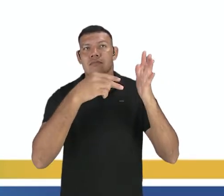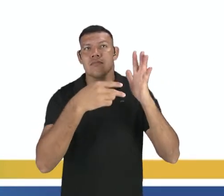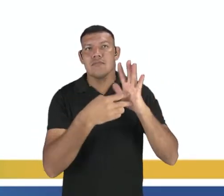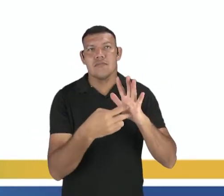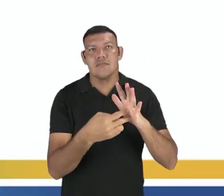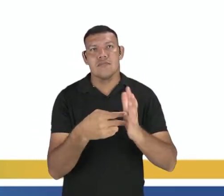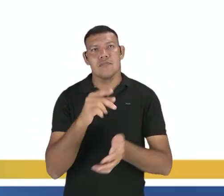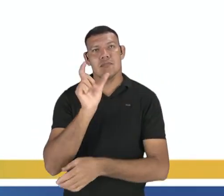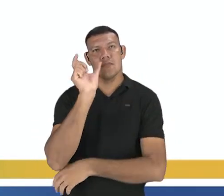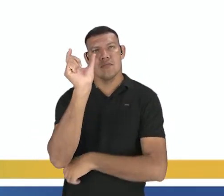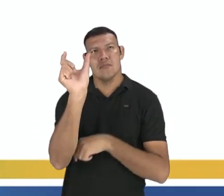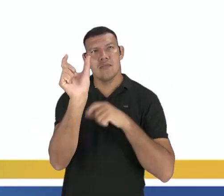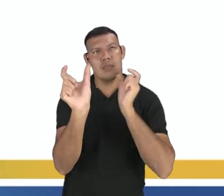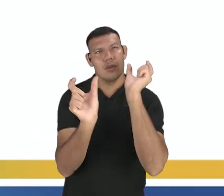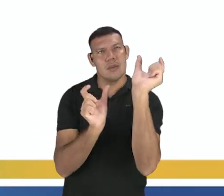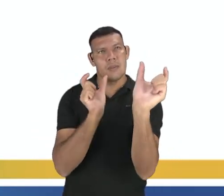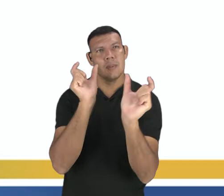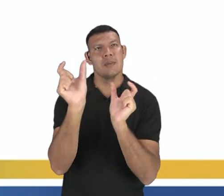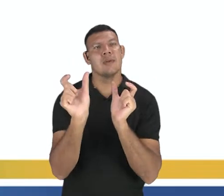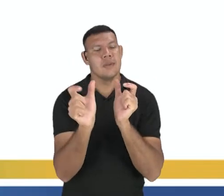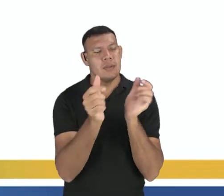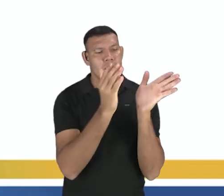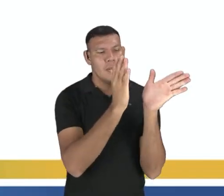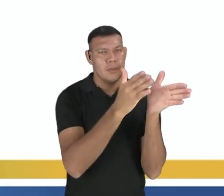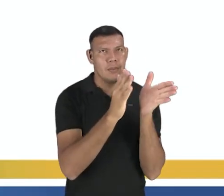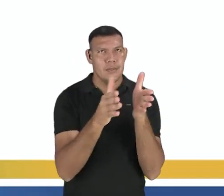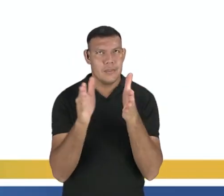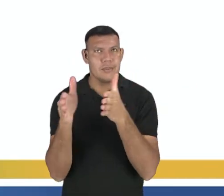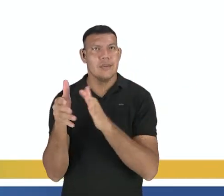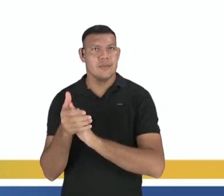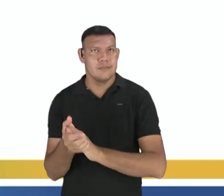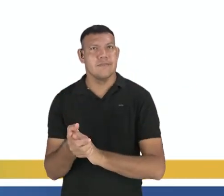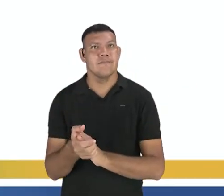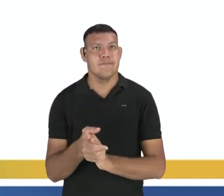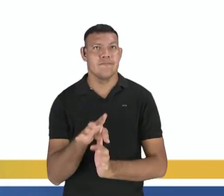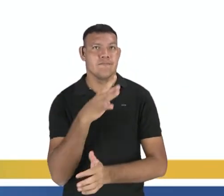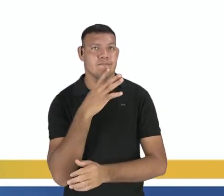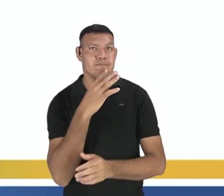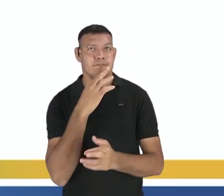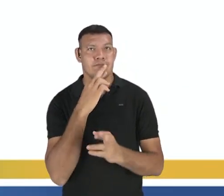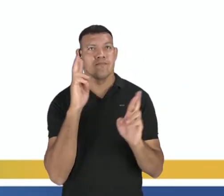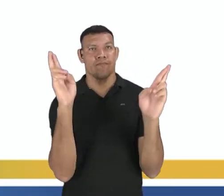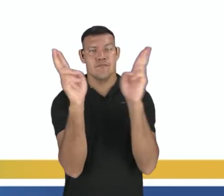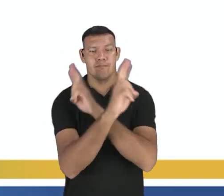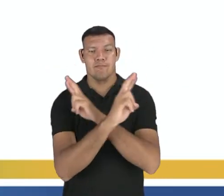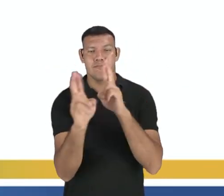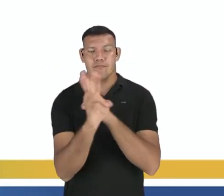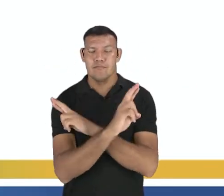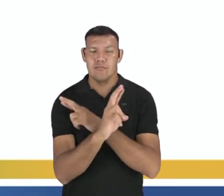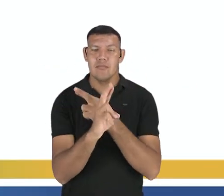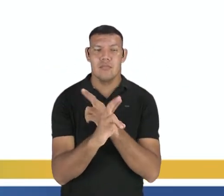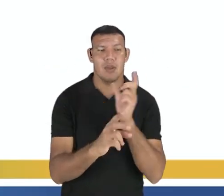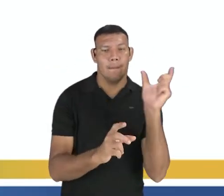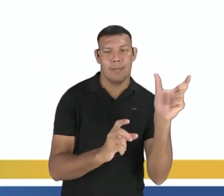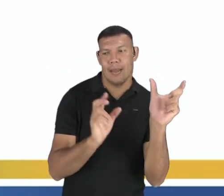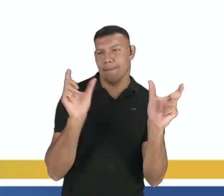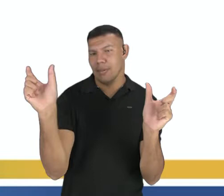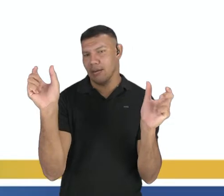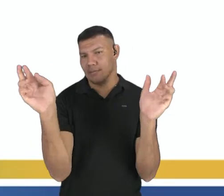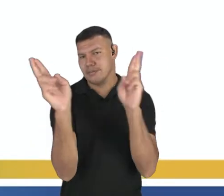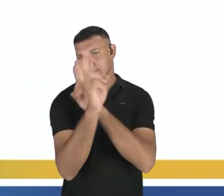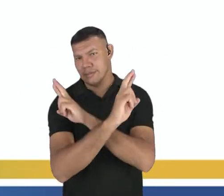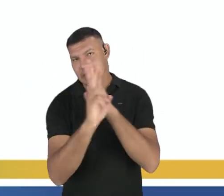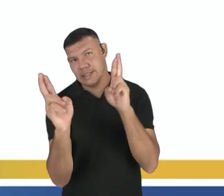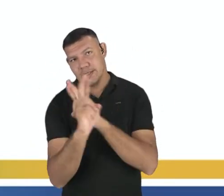ali do significado das palavras, da ordem que elas estão, reconhecer a relação entre as palavras. A decodificação já é